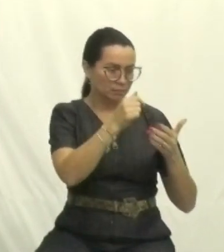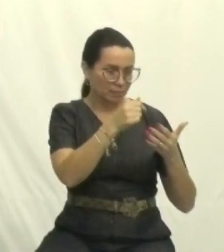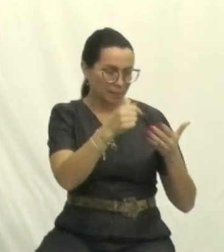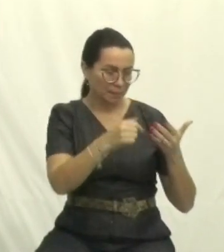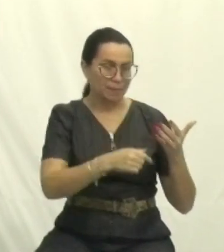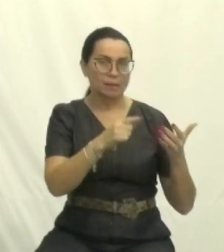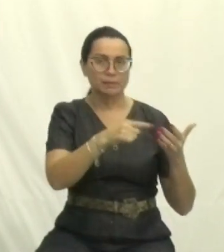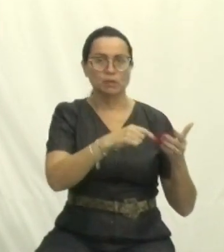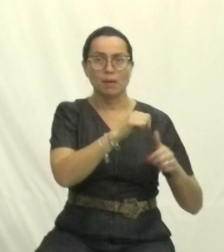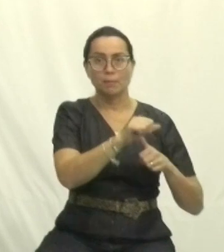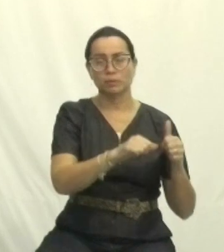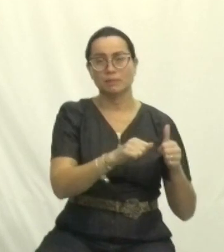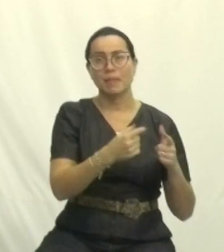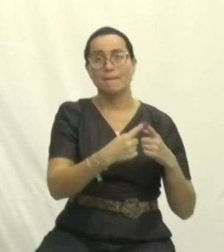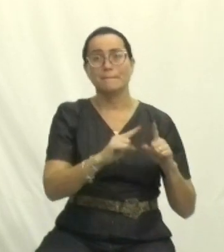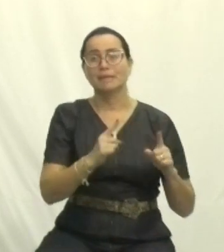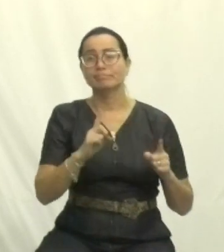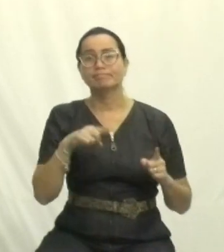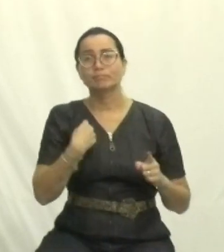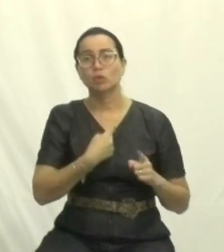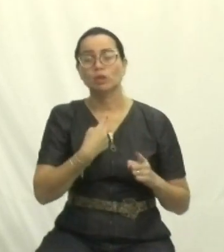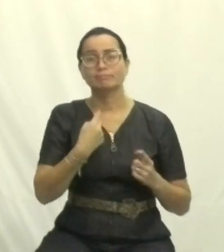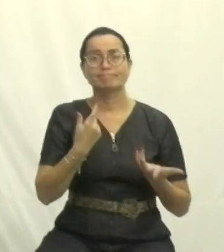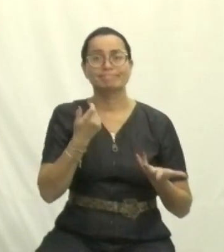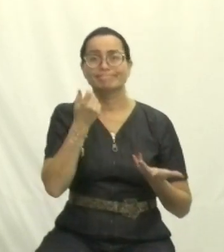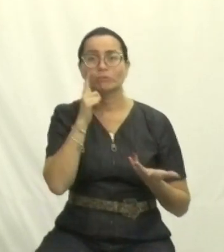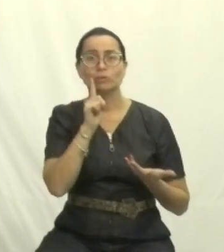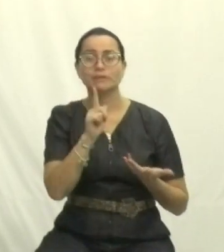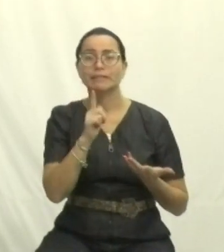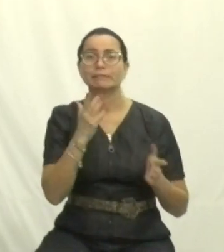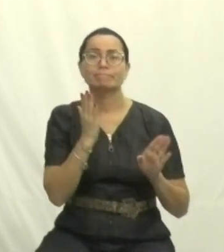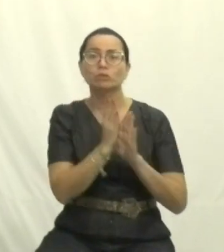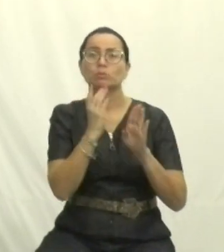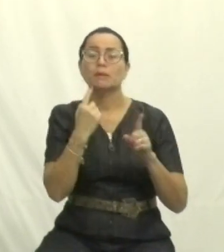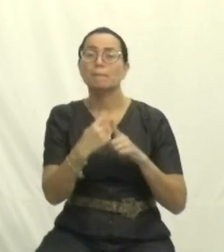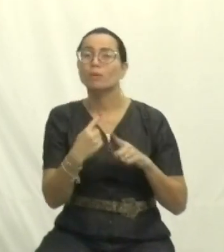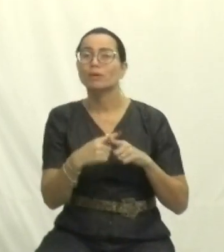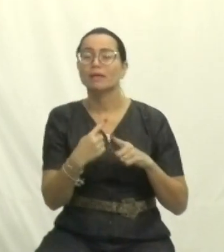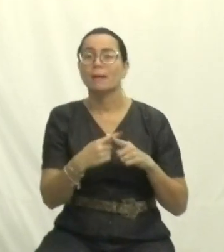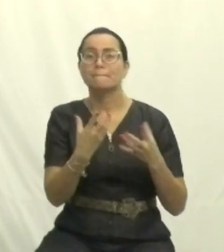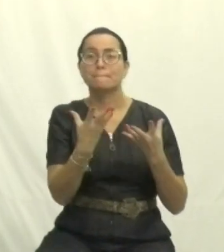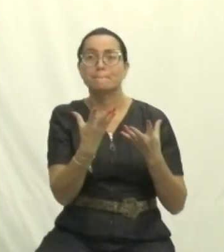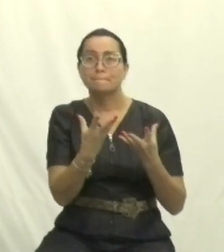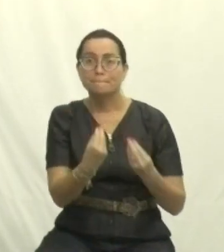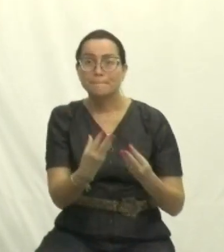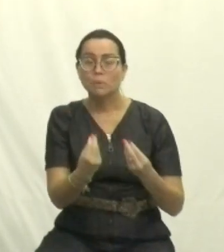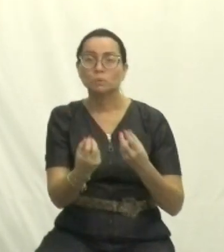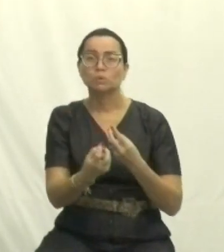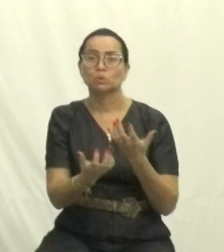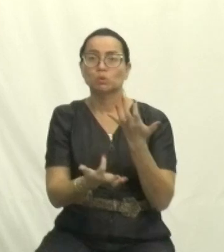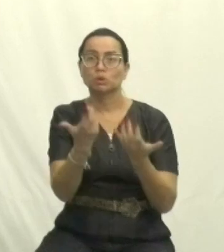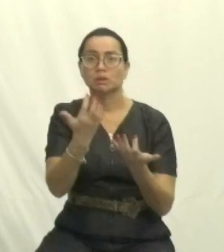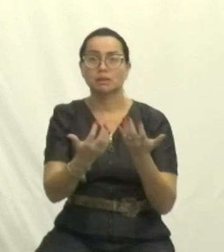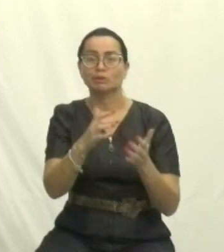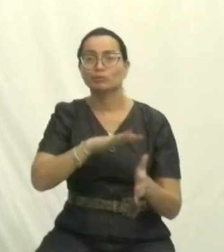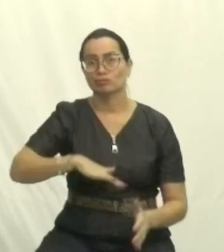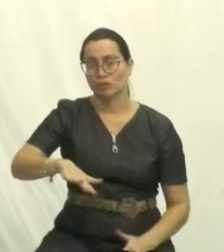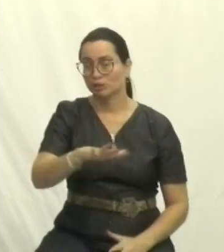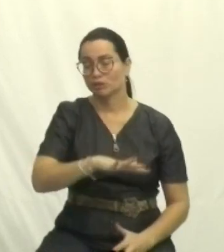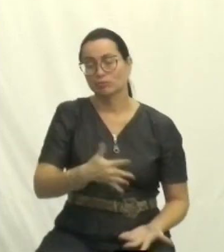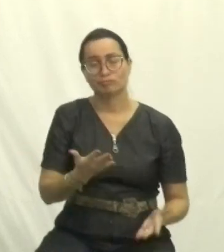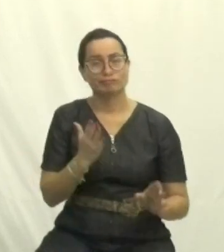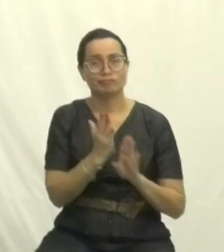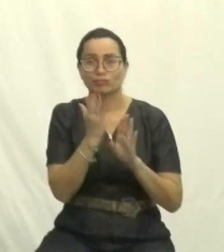quantidade de incêndios na nossa região. Então, pode ser cultural, pode ser, mas a gente não conseguiu ainda chegar